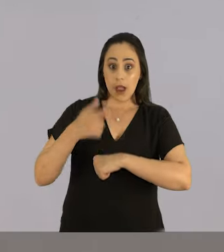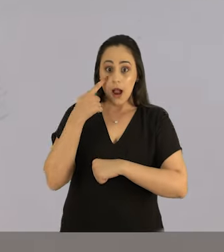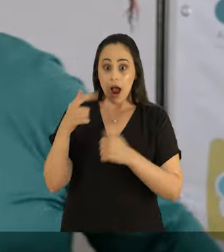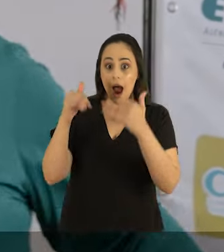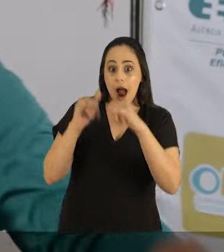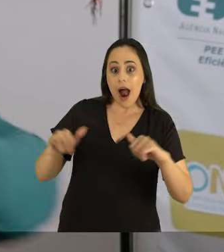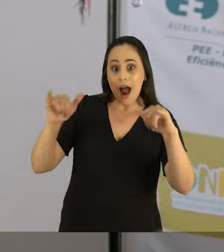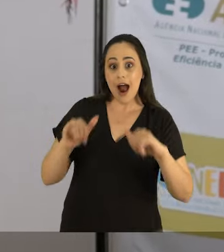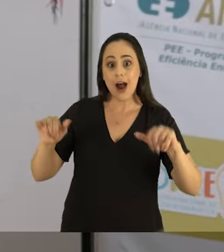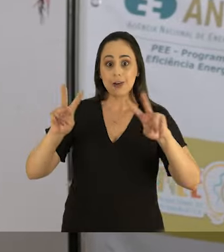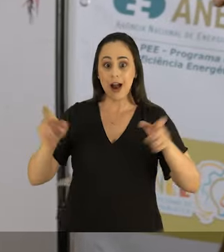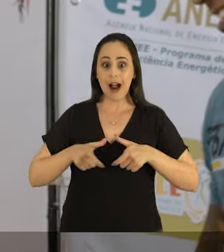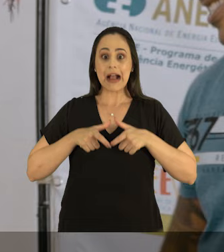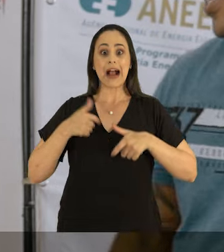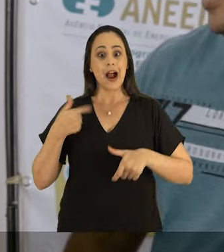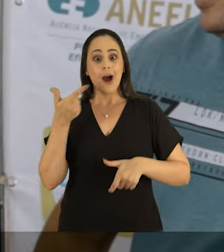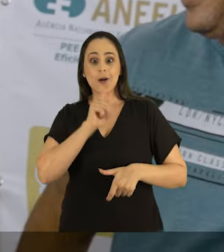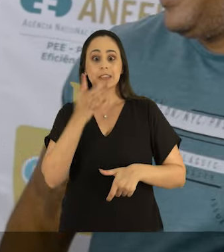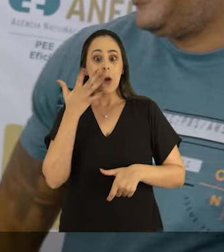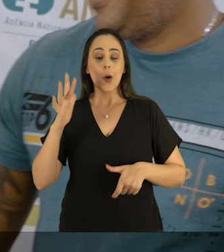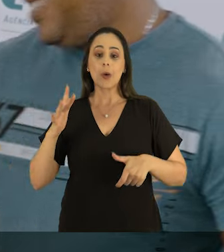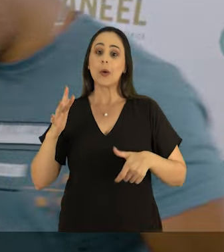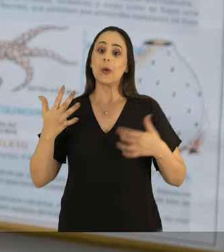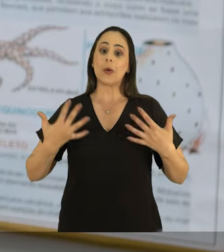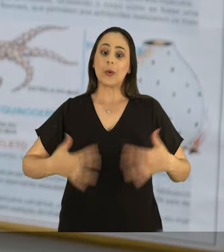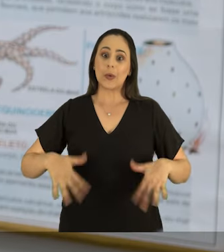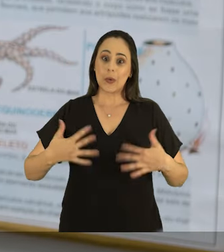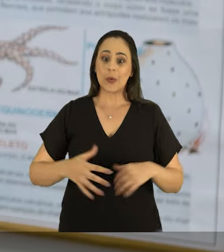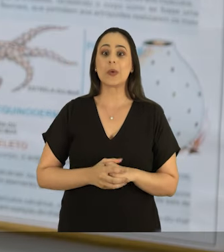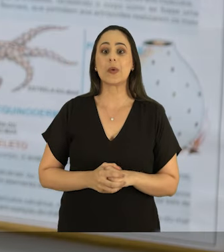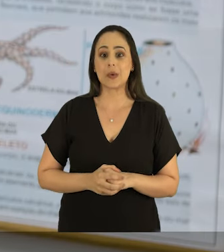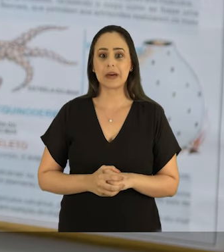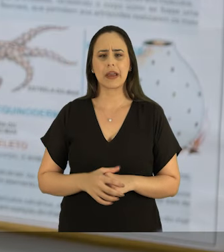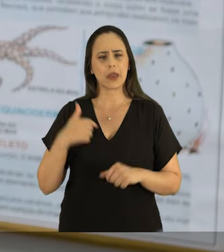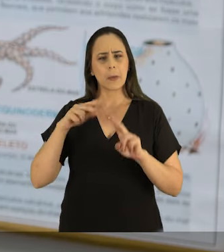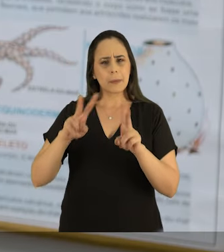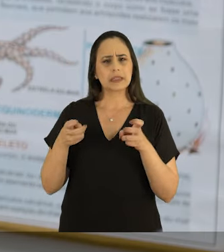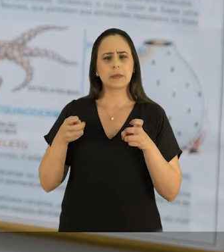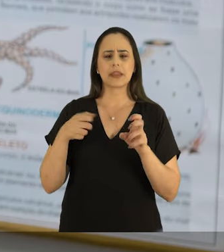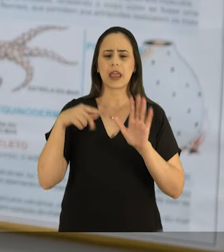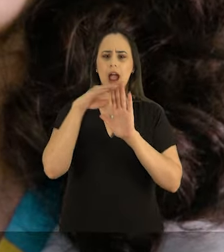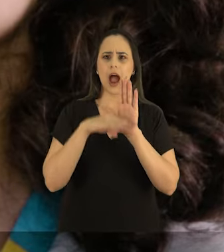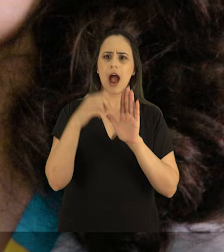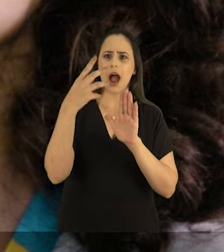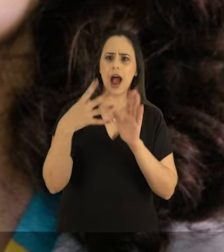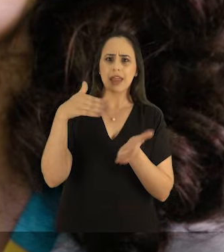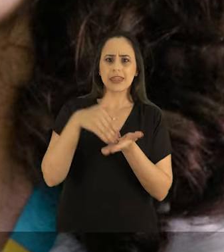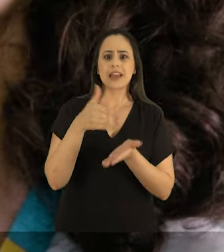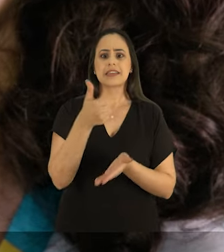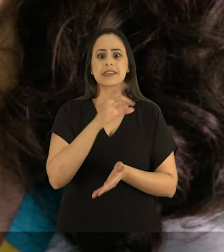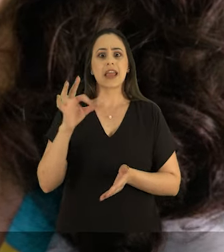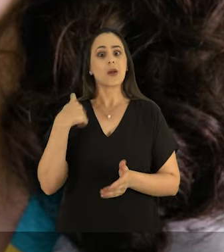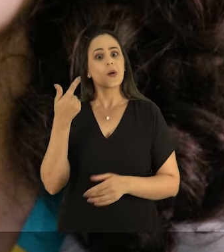Quando eu vi o anúncio sobre as medalhas, eu vi a medalha, que eu fiquei com a medalha de ouro. Eu imaginei que fosse, tipo, entre os